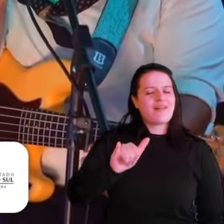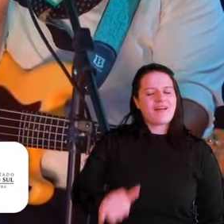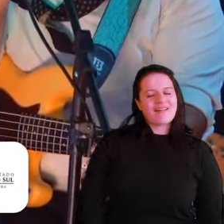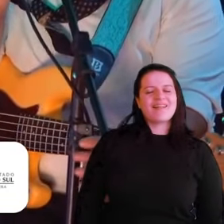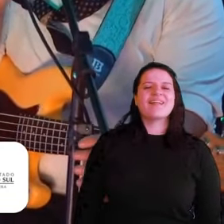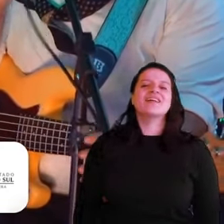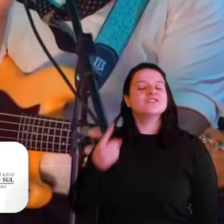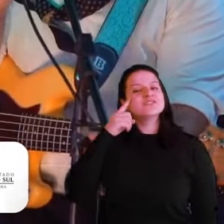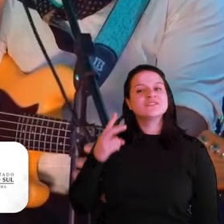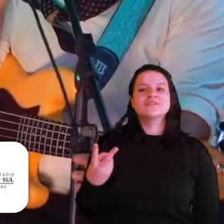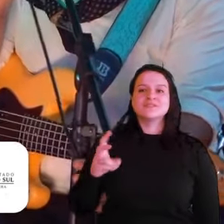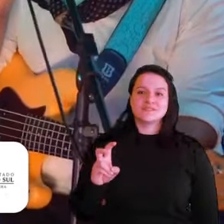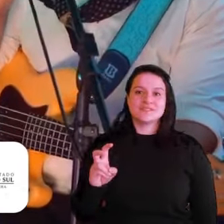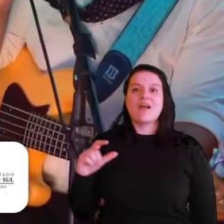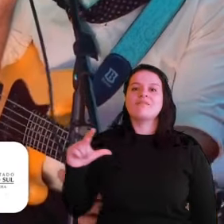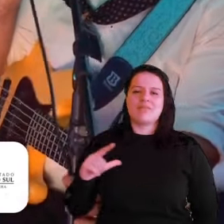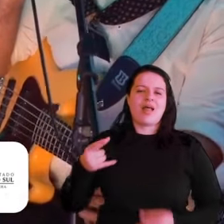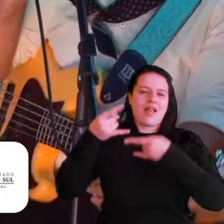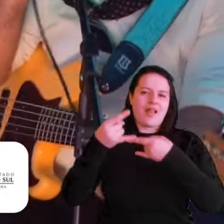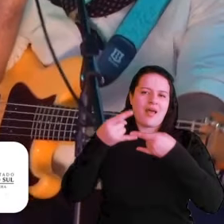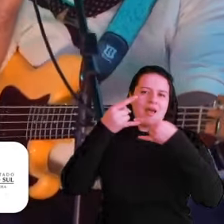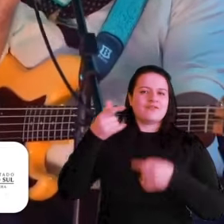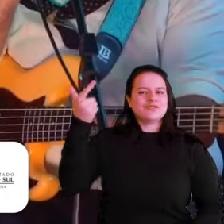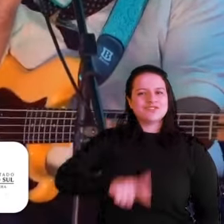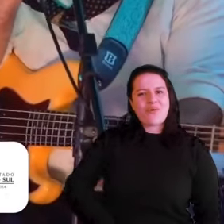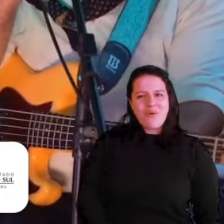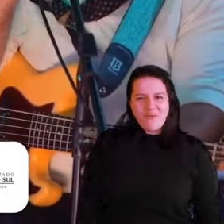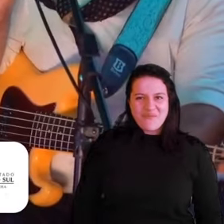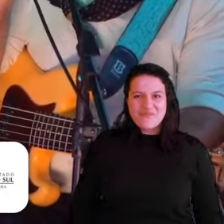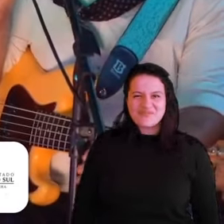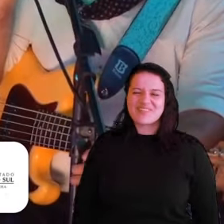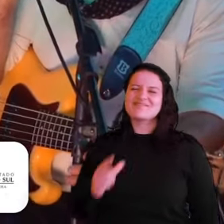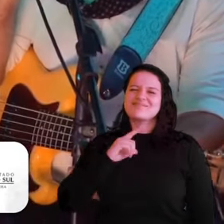terça-feira, semana que vem. E dia 25 tem mais live, né, Márcio Fava? Tem.